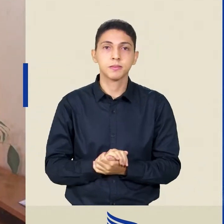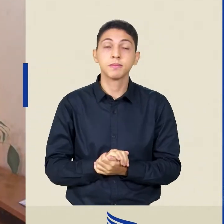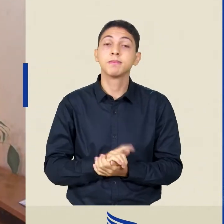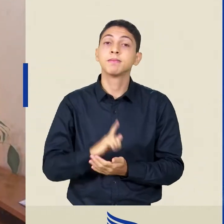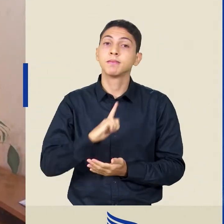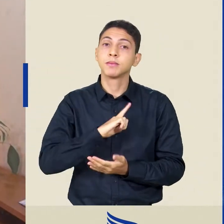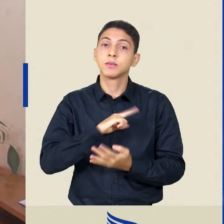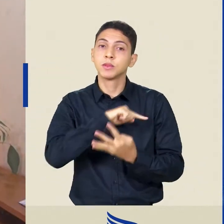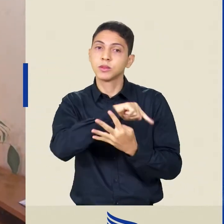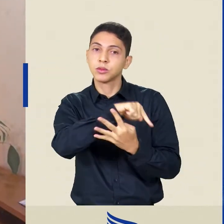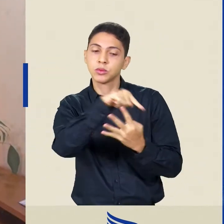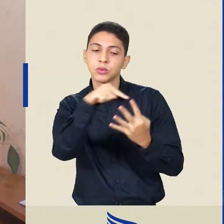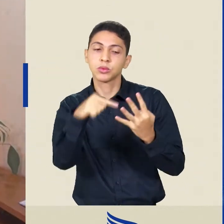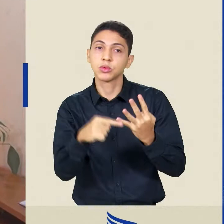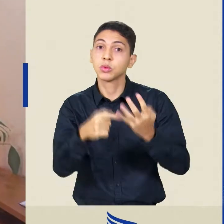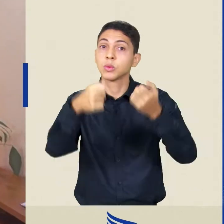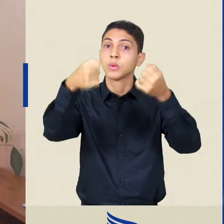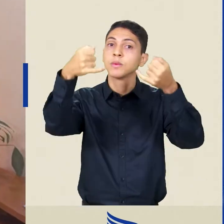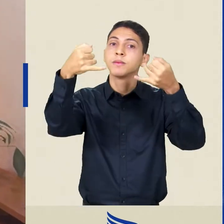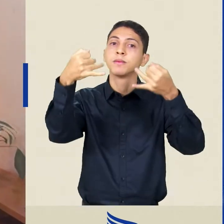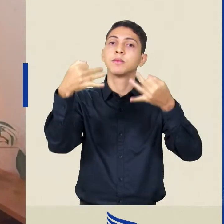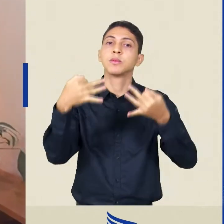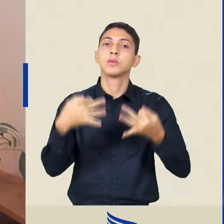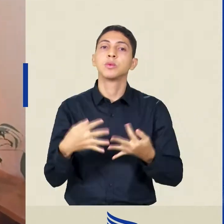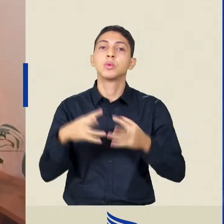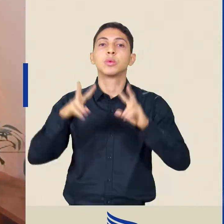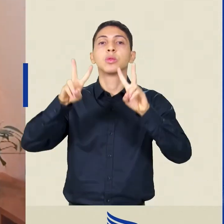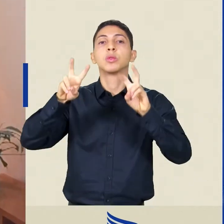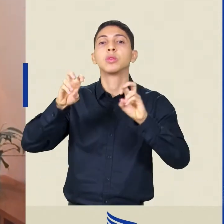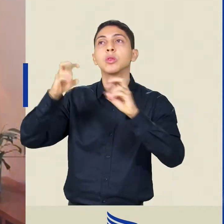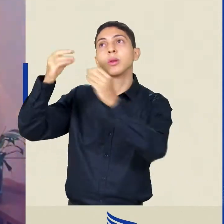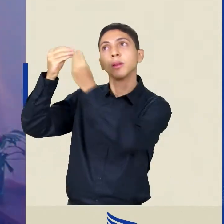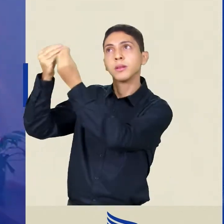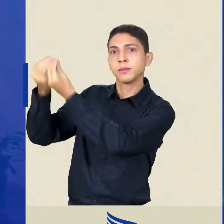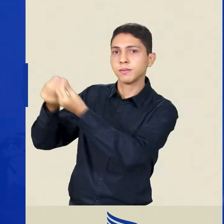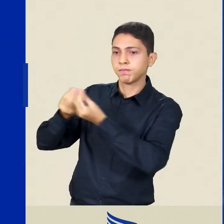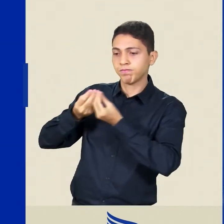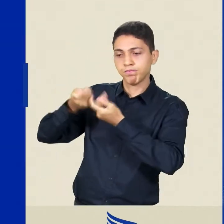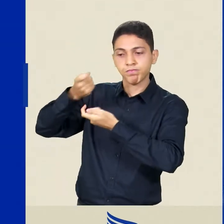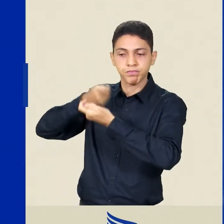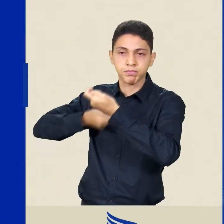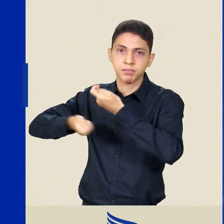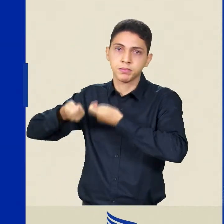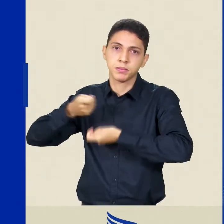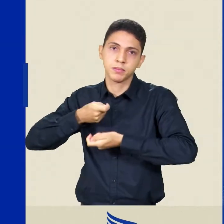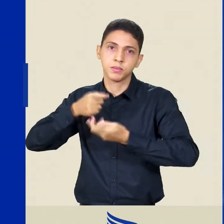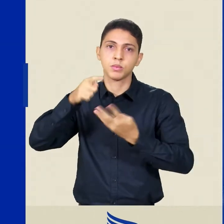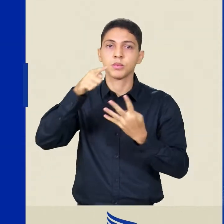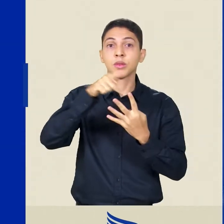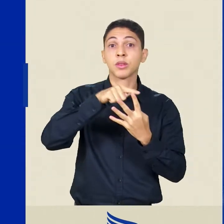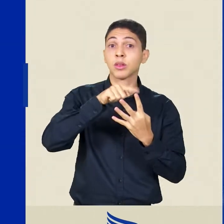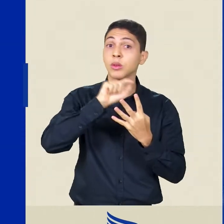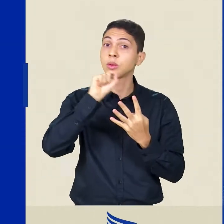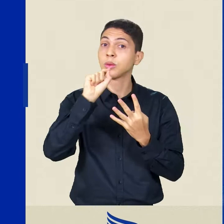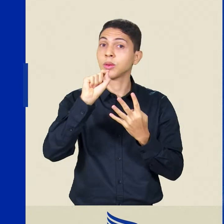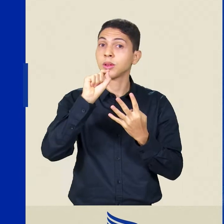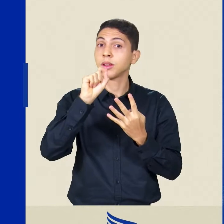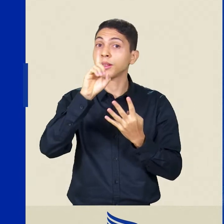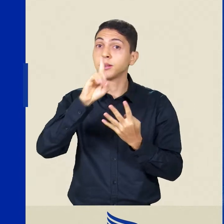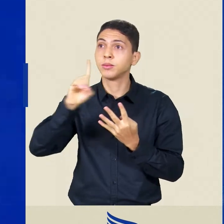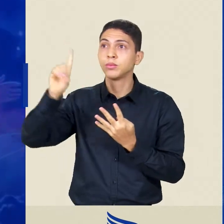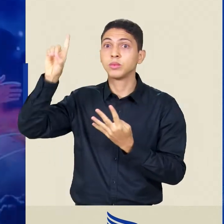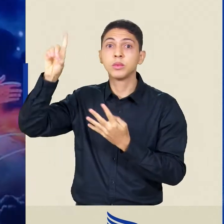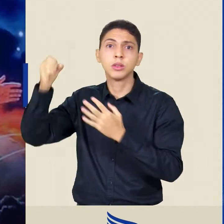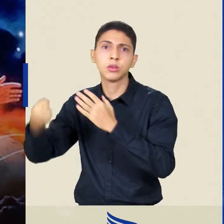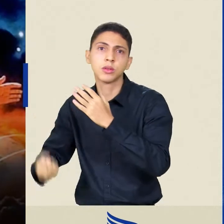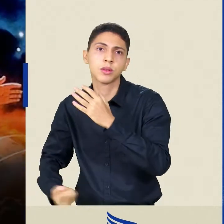Existem 4 razões que fundamentam a doutrina da mordomia cristã. Em primeiro lugar, Deus é o